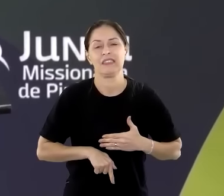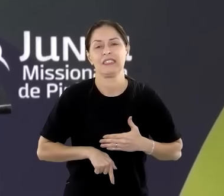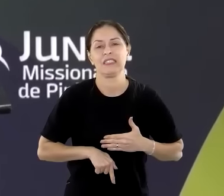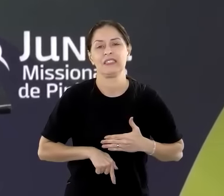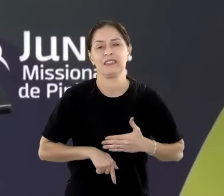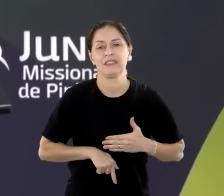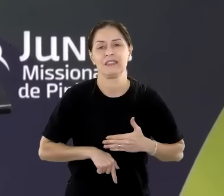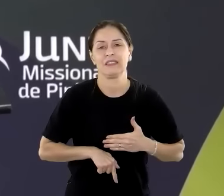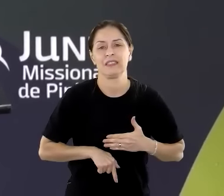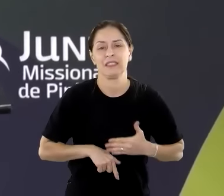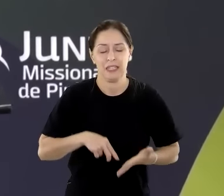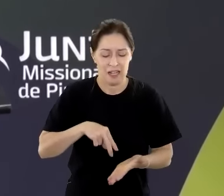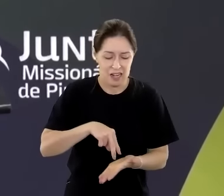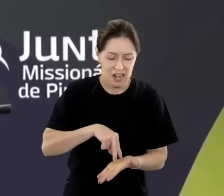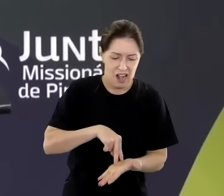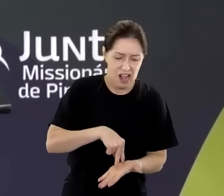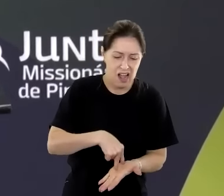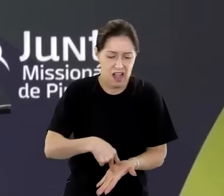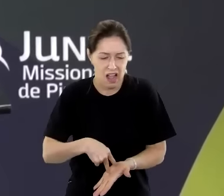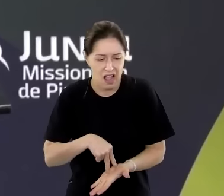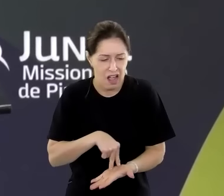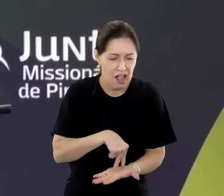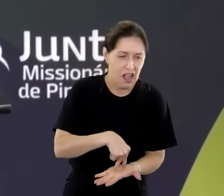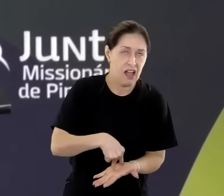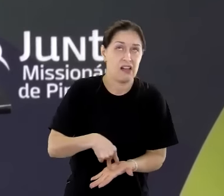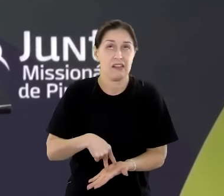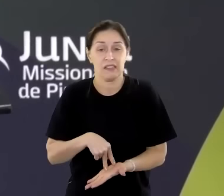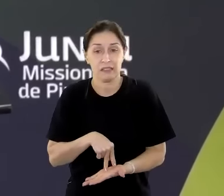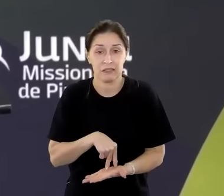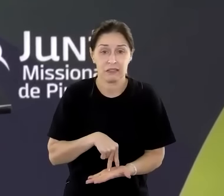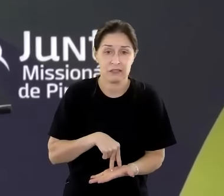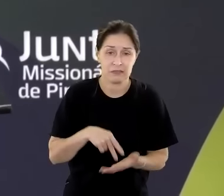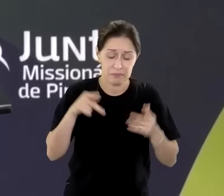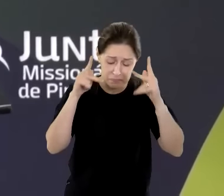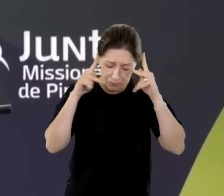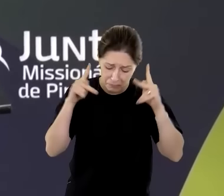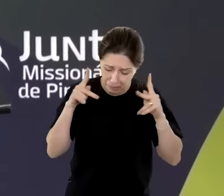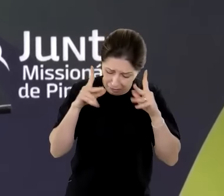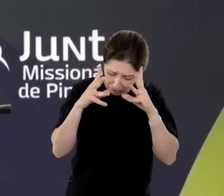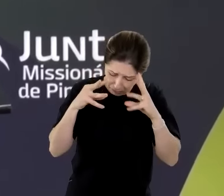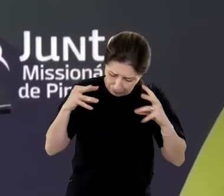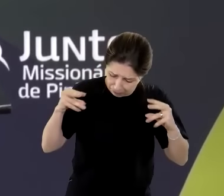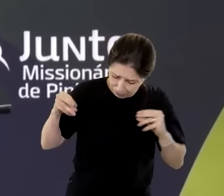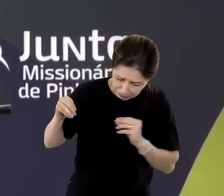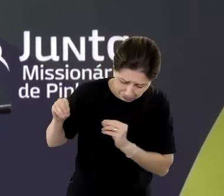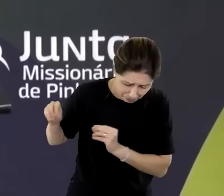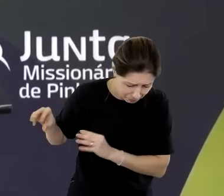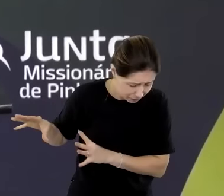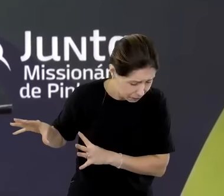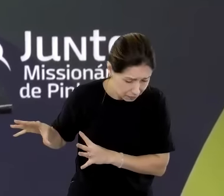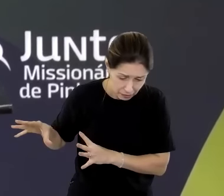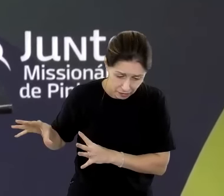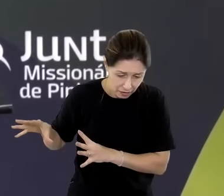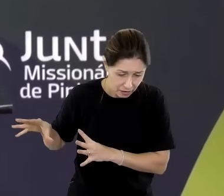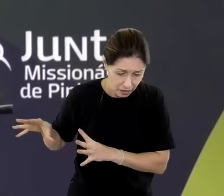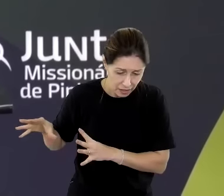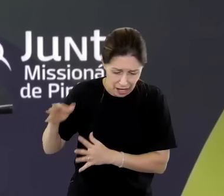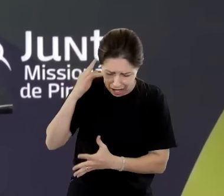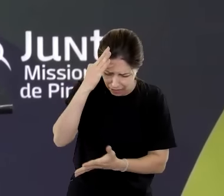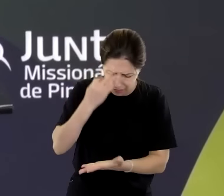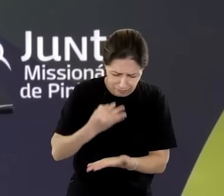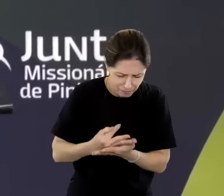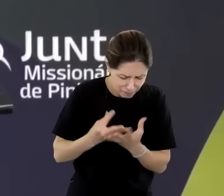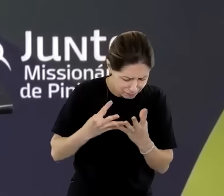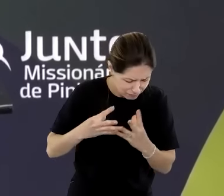Você perdeu o equilíbrio, perdeu a paz, perdeu o sossego, ver naufragar a própria fé.